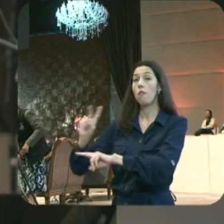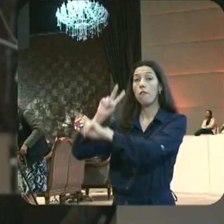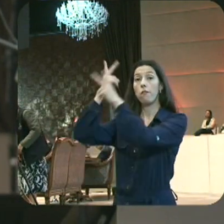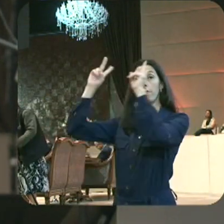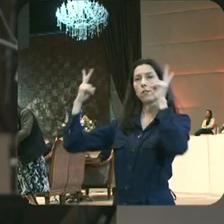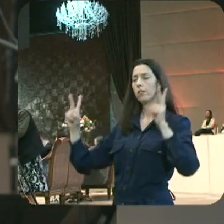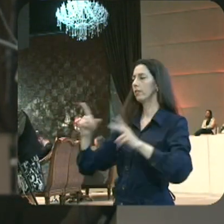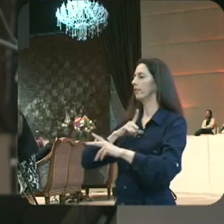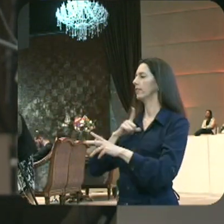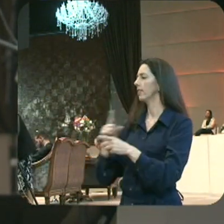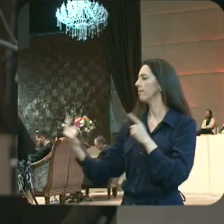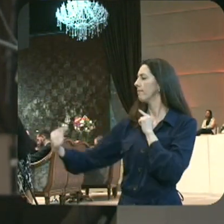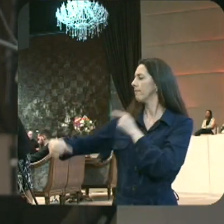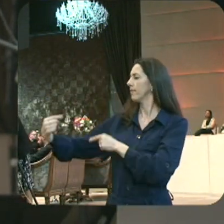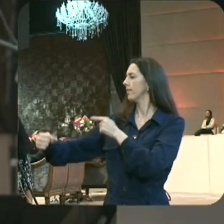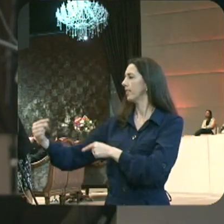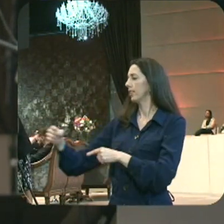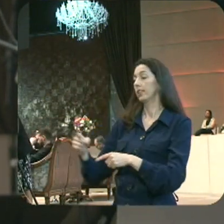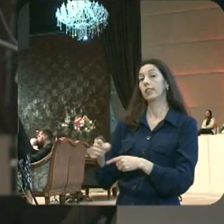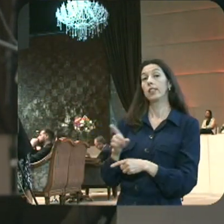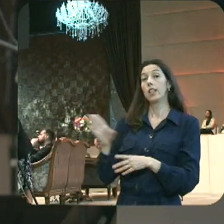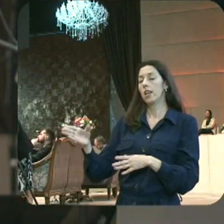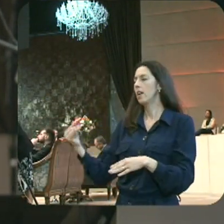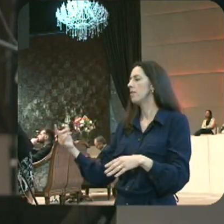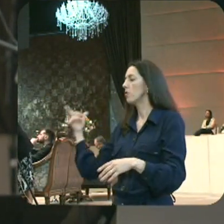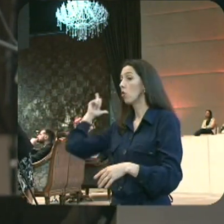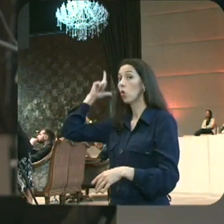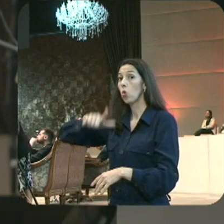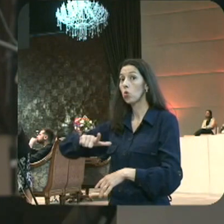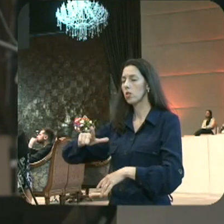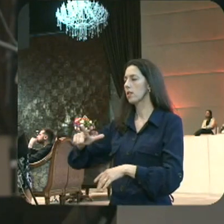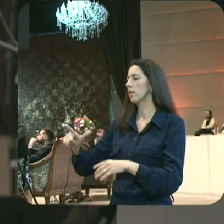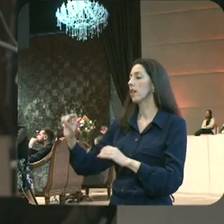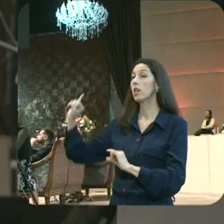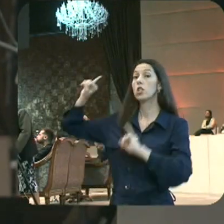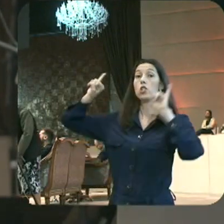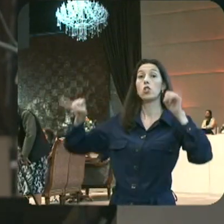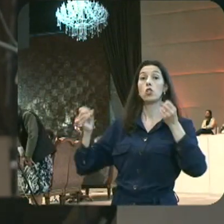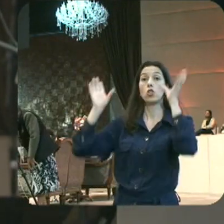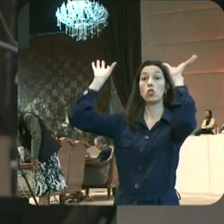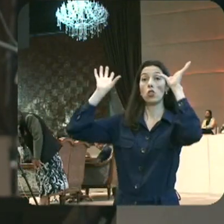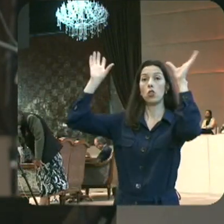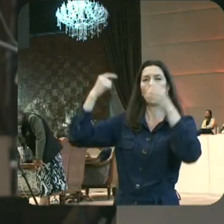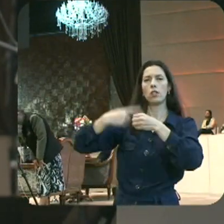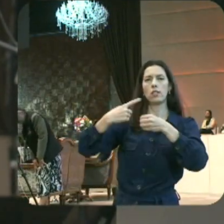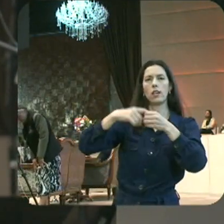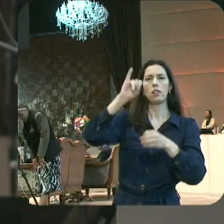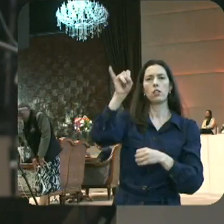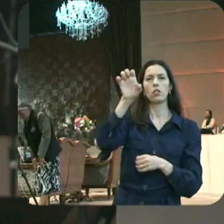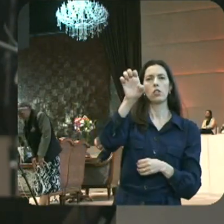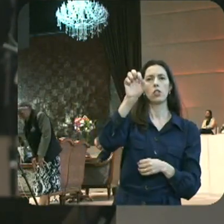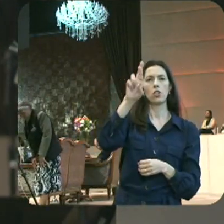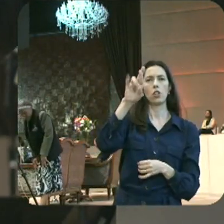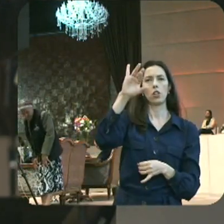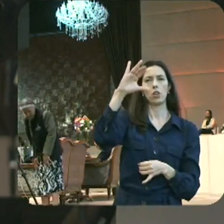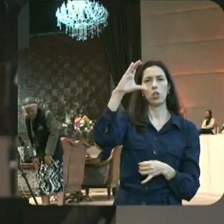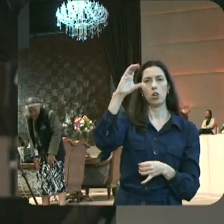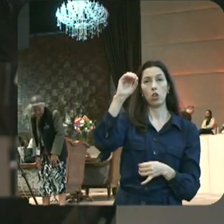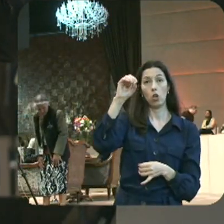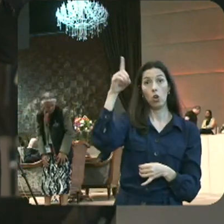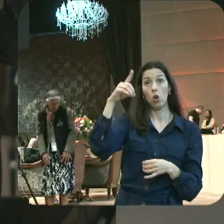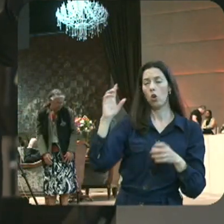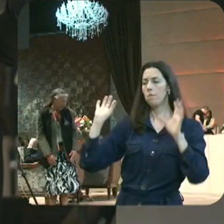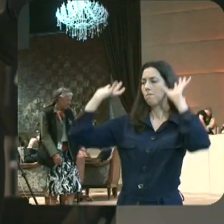da primeira vitória que Deus daria a eles, que era a conquista de Jericó, nada deveria ser tomado